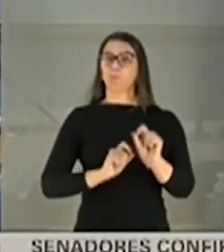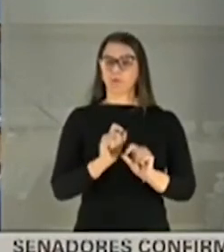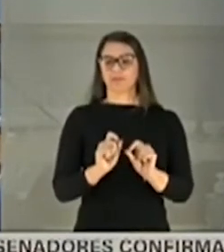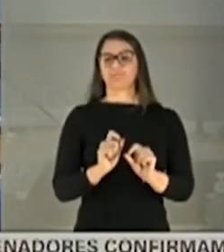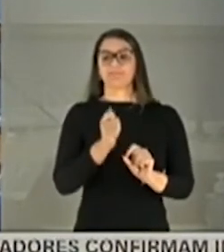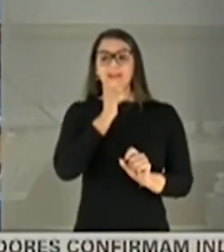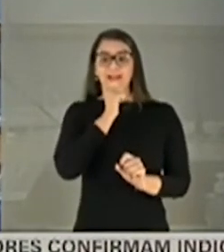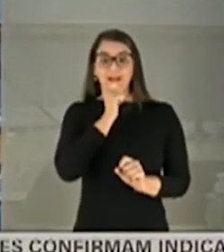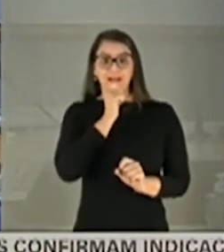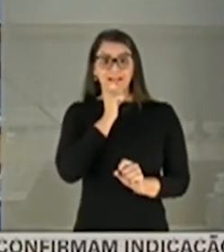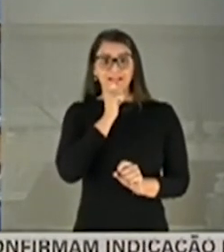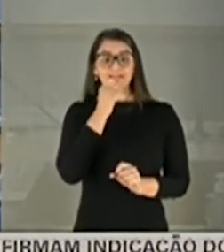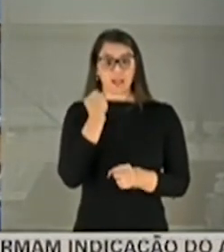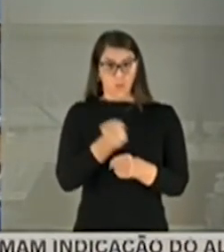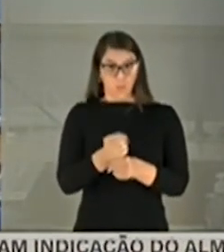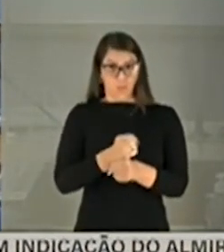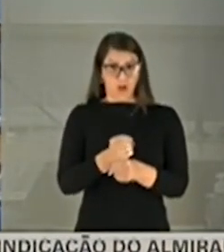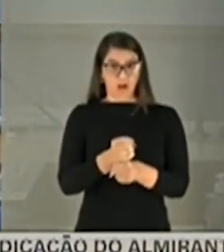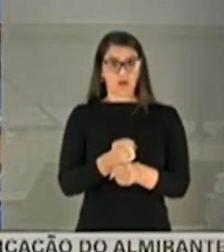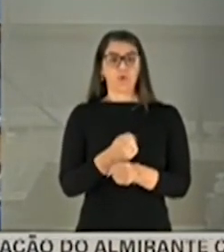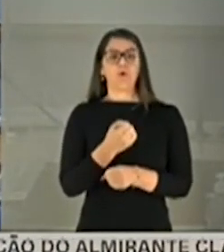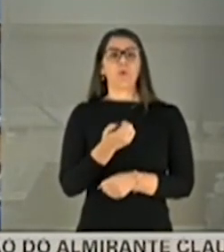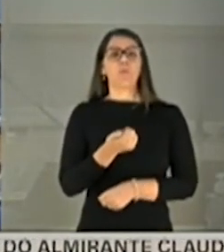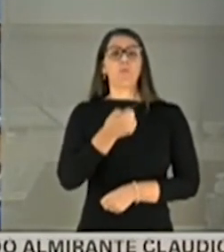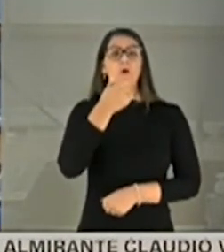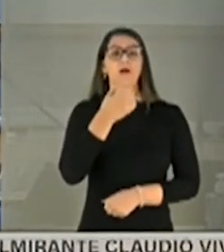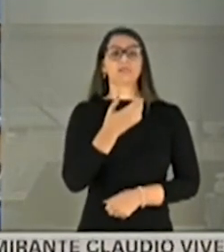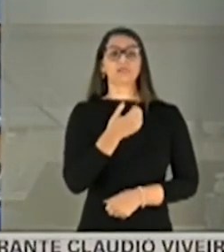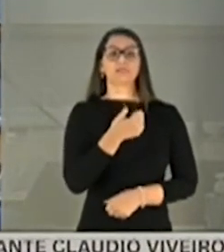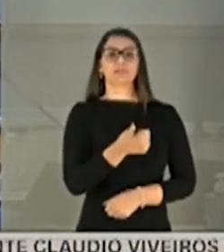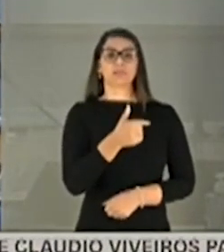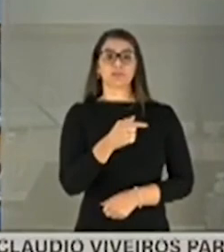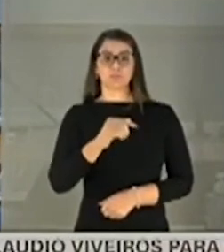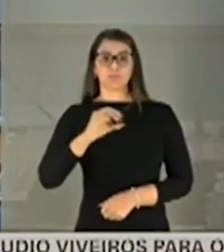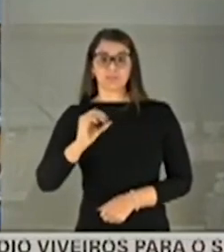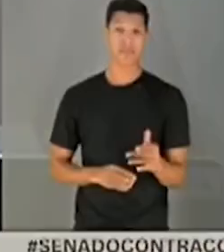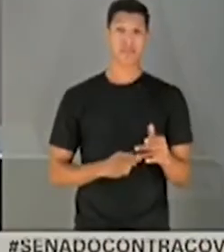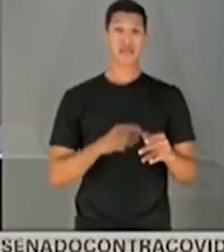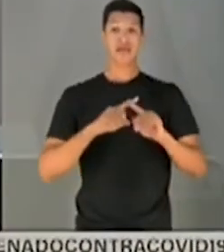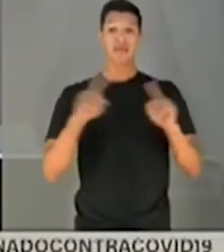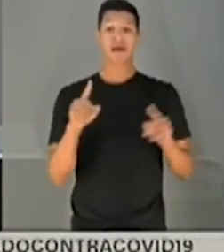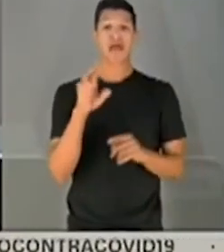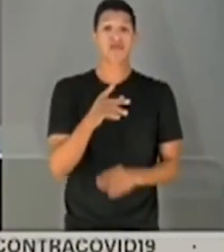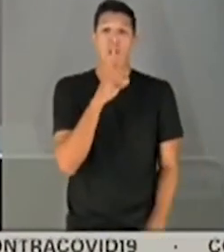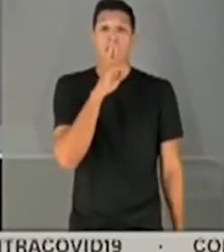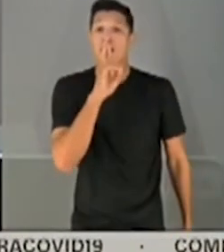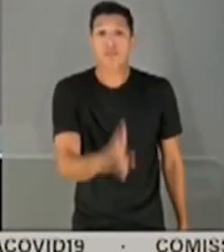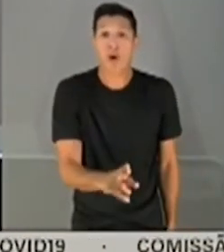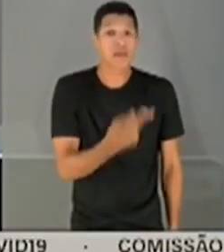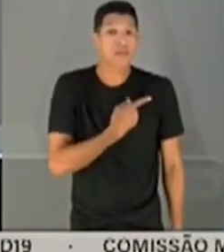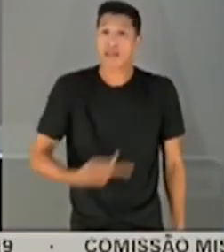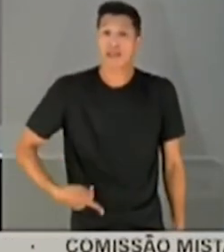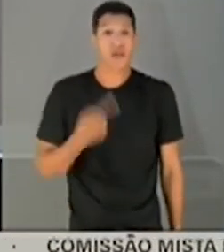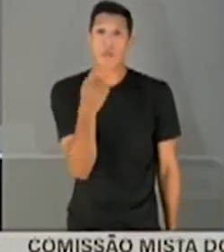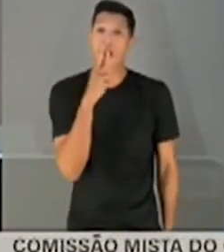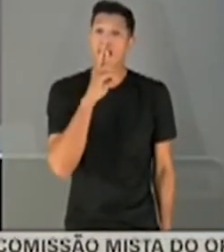ainda no ano que passou, uma oferta de quase 170 milhões de doses. É só uma resposta,